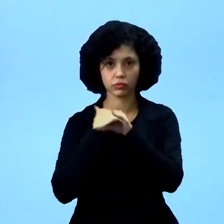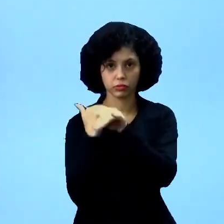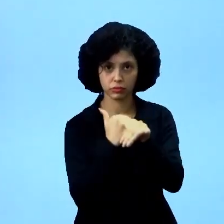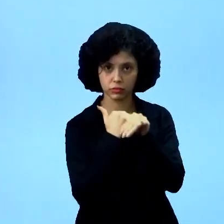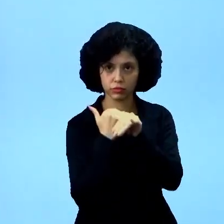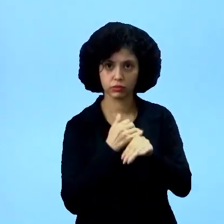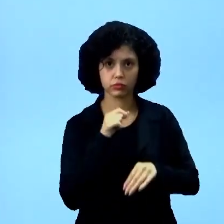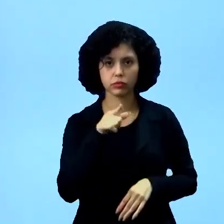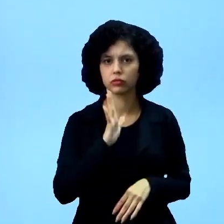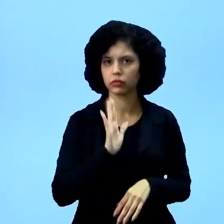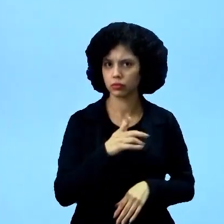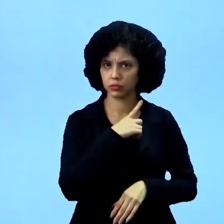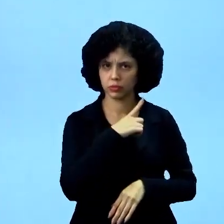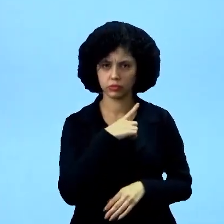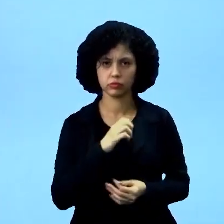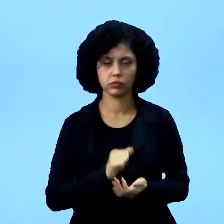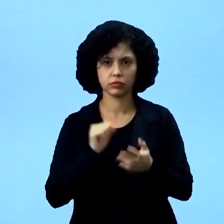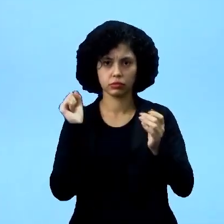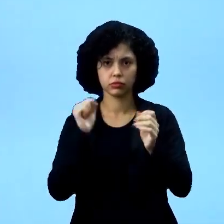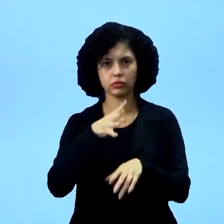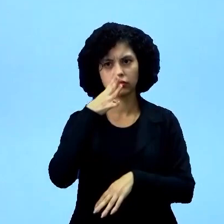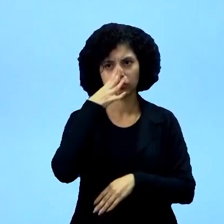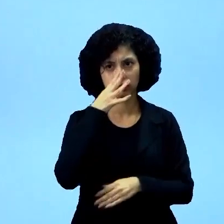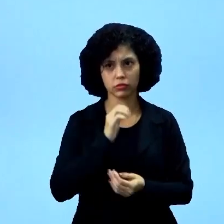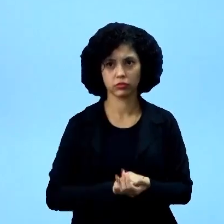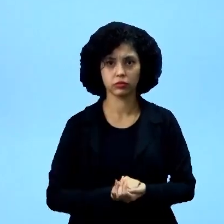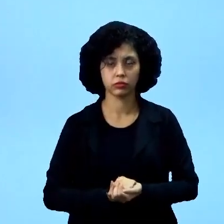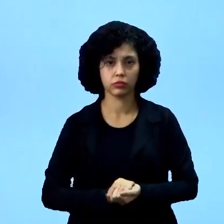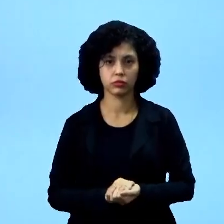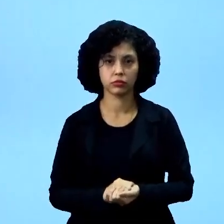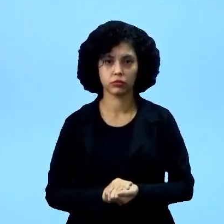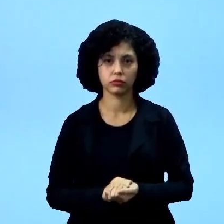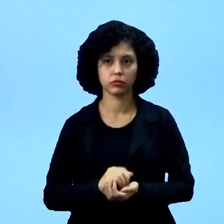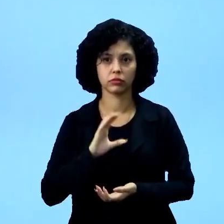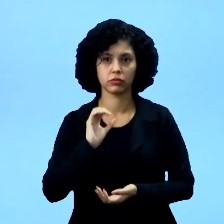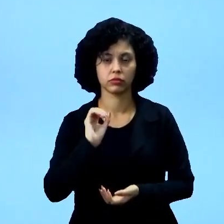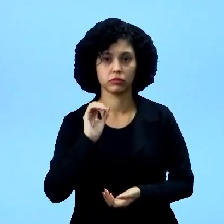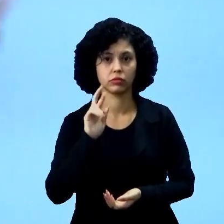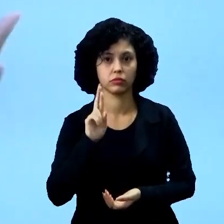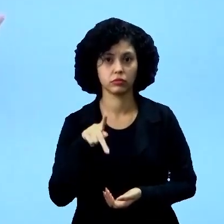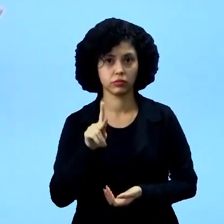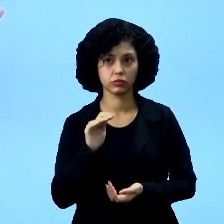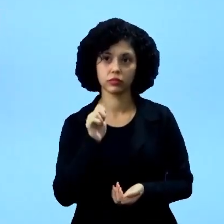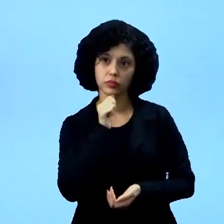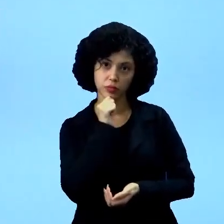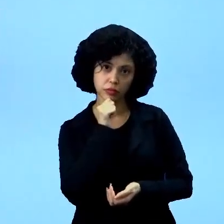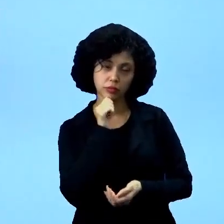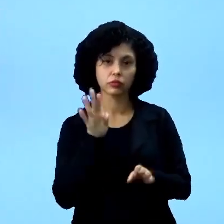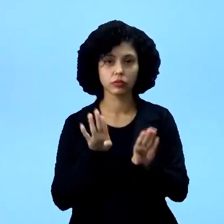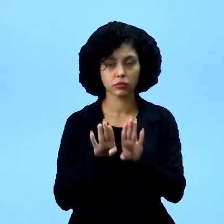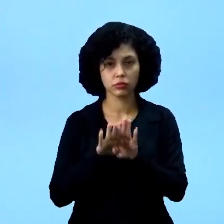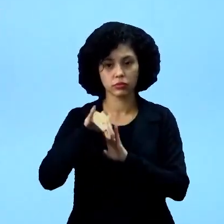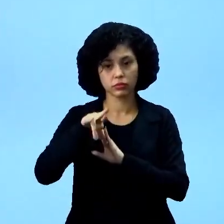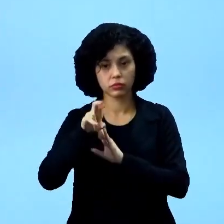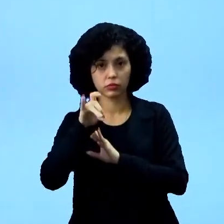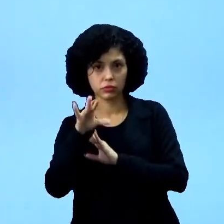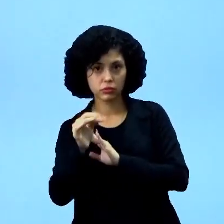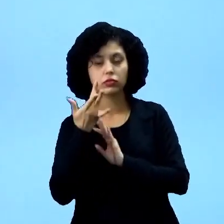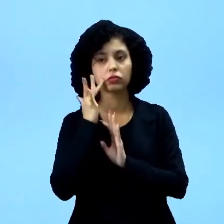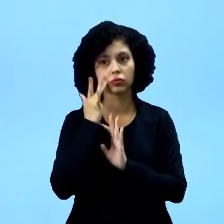igualdade. Vocês já devem ter assistido, provavelmente, Rock Balboa. Assim como teve Menina de Ouro. São